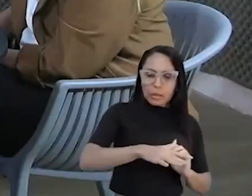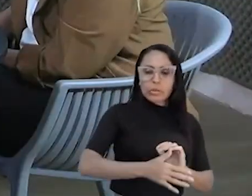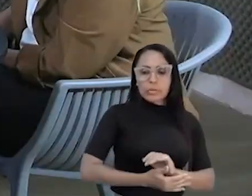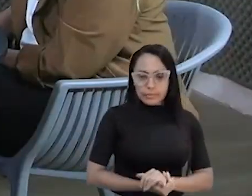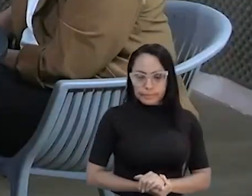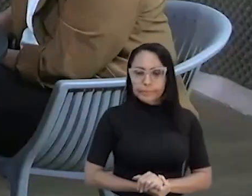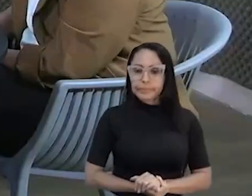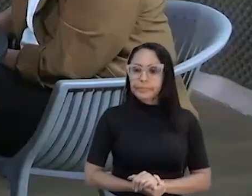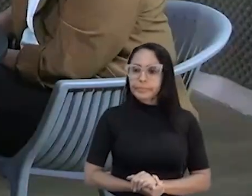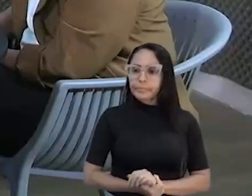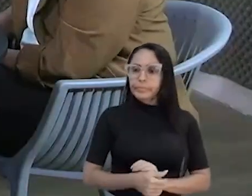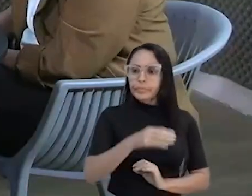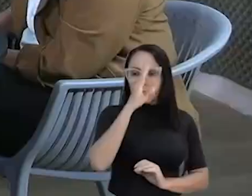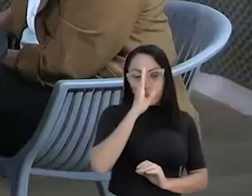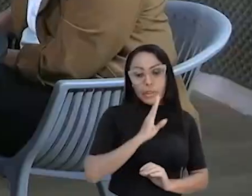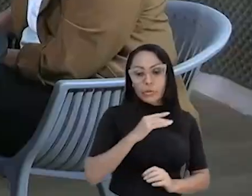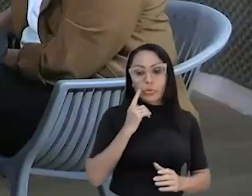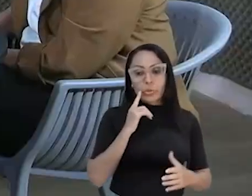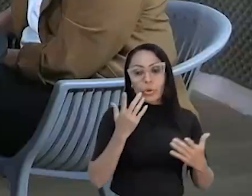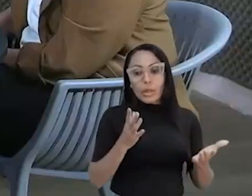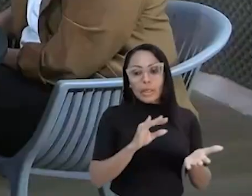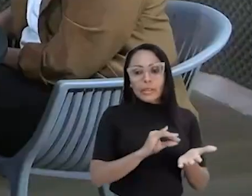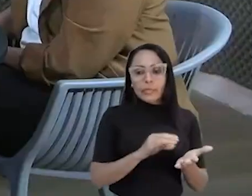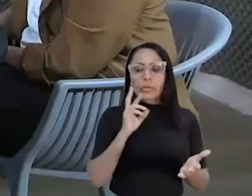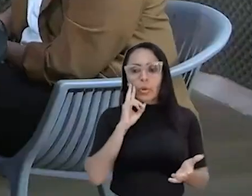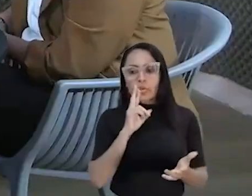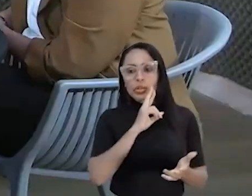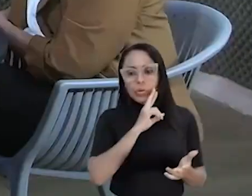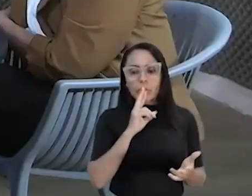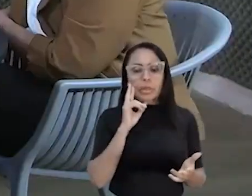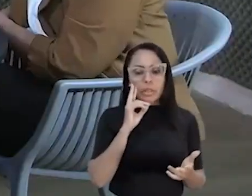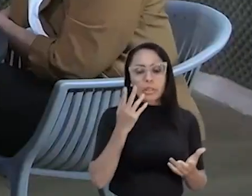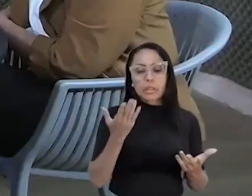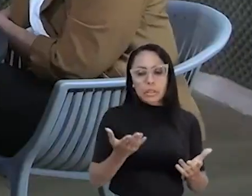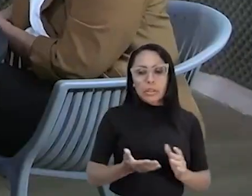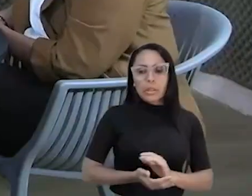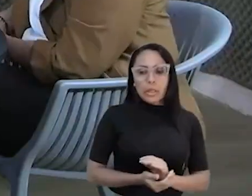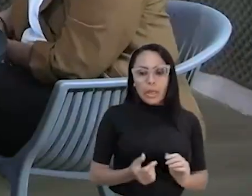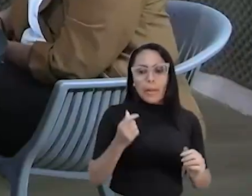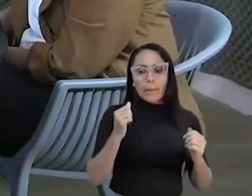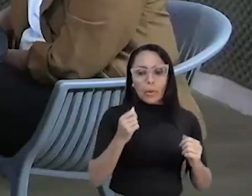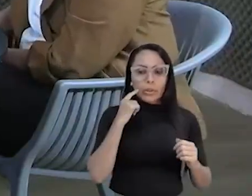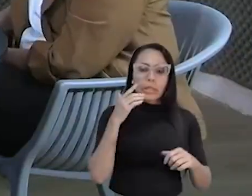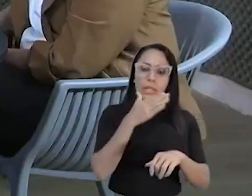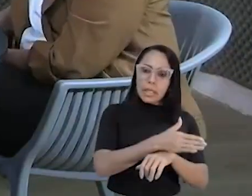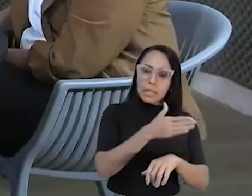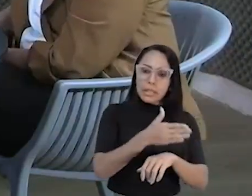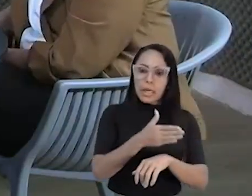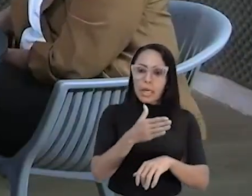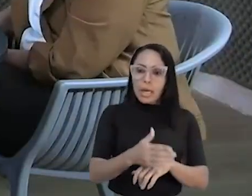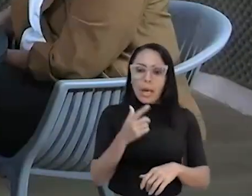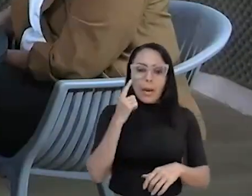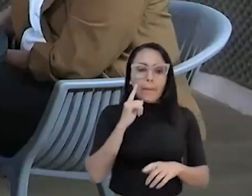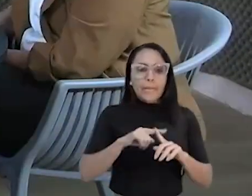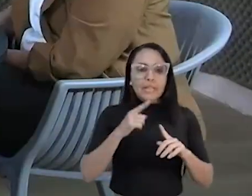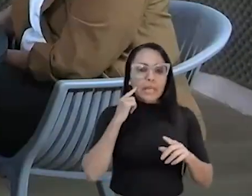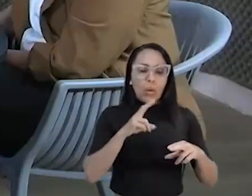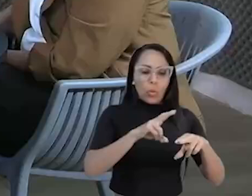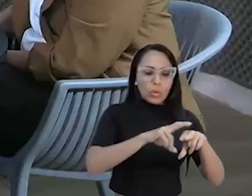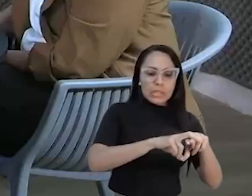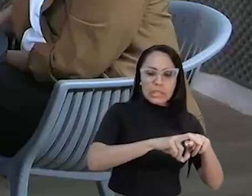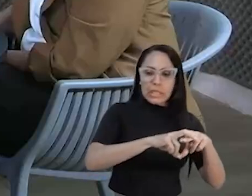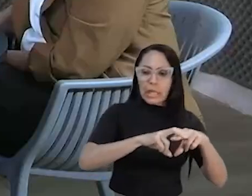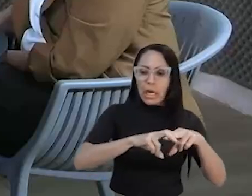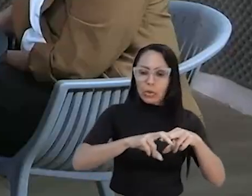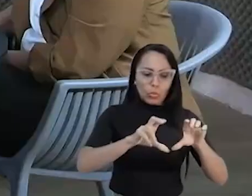um dos espaços gratuitos, que é de fato um restaurante, um bar, etc., que você pode ir, consumir, acessar. etc. Mas era uma bancada e que